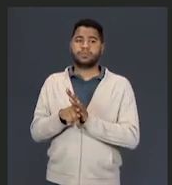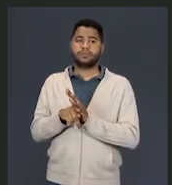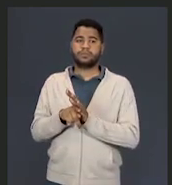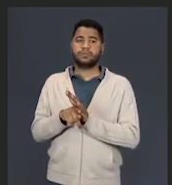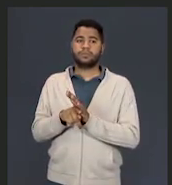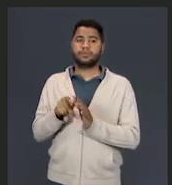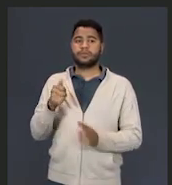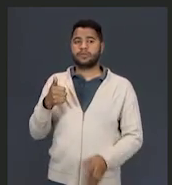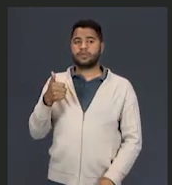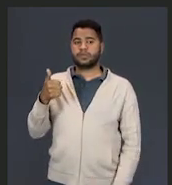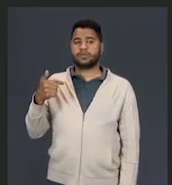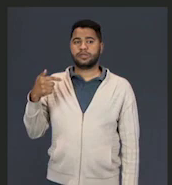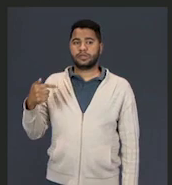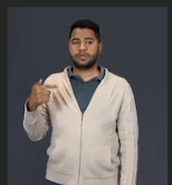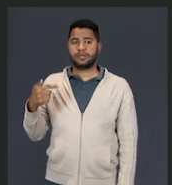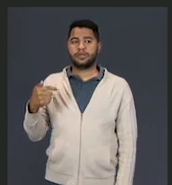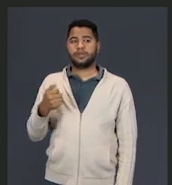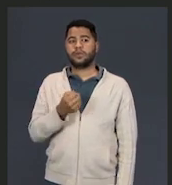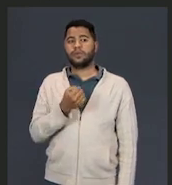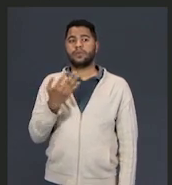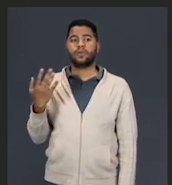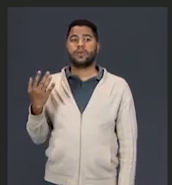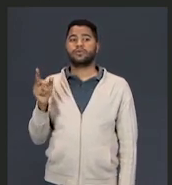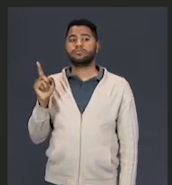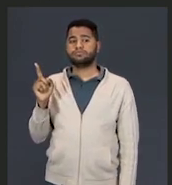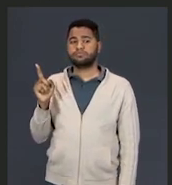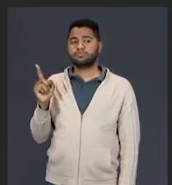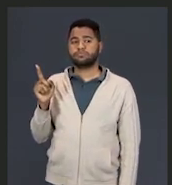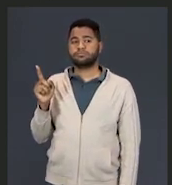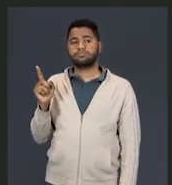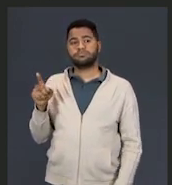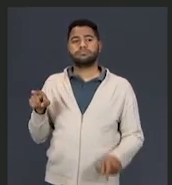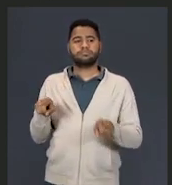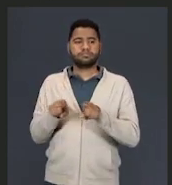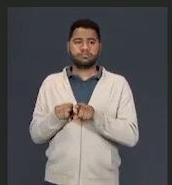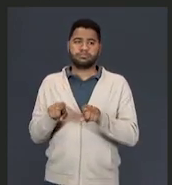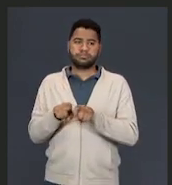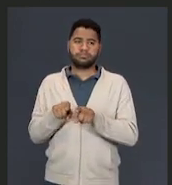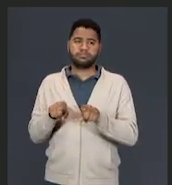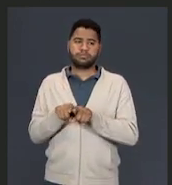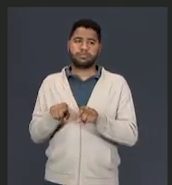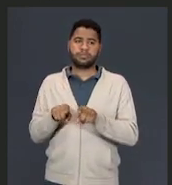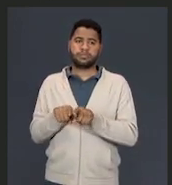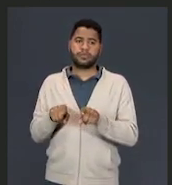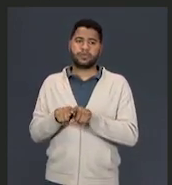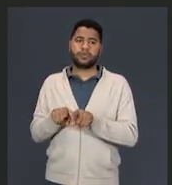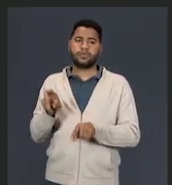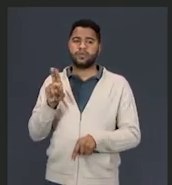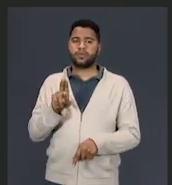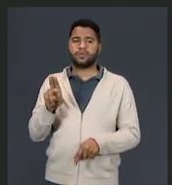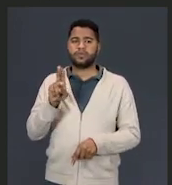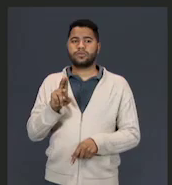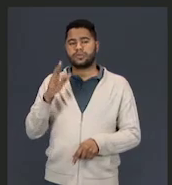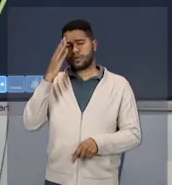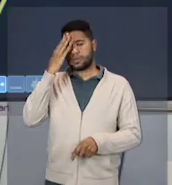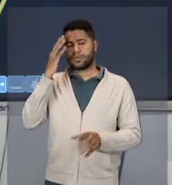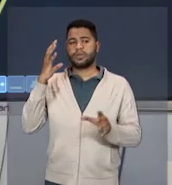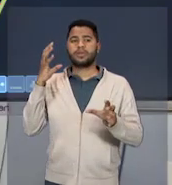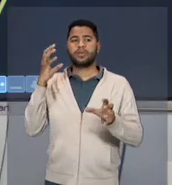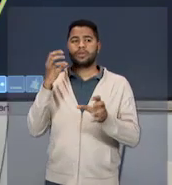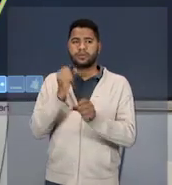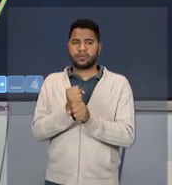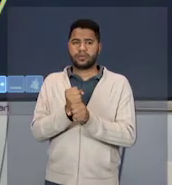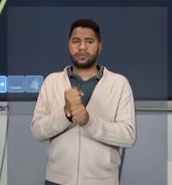117 graus, quanto que mede o próximo? Aí o próximo você vai usar sabendo que a soma